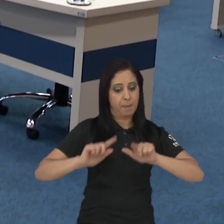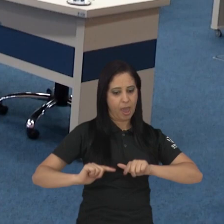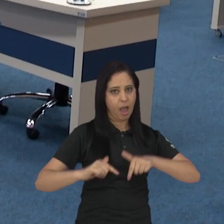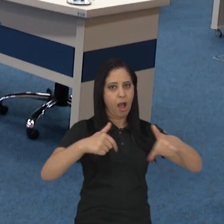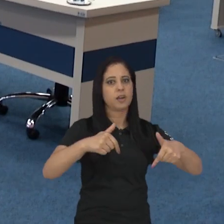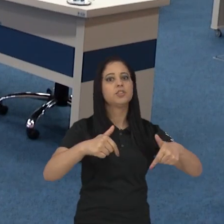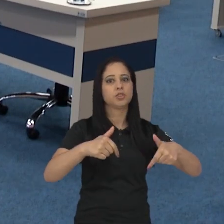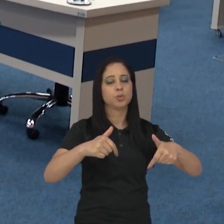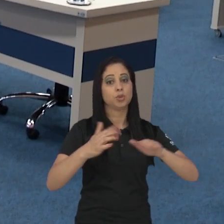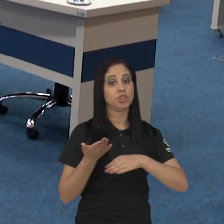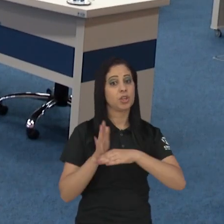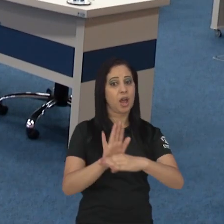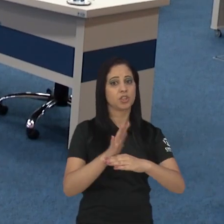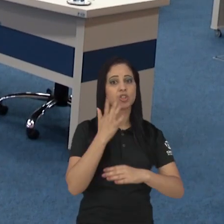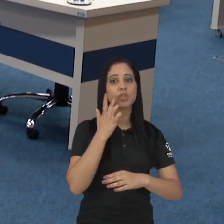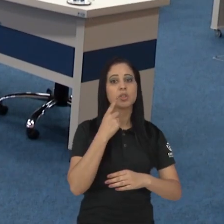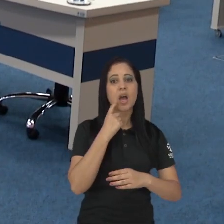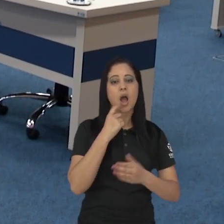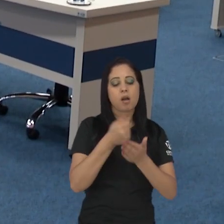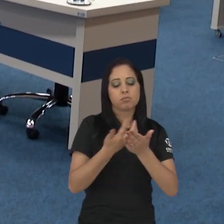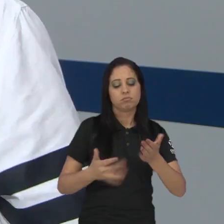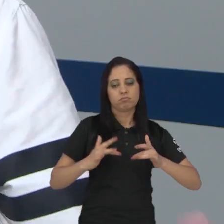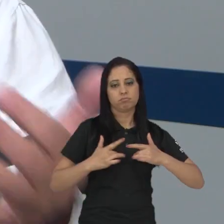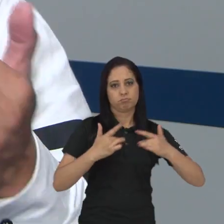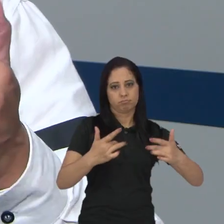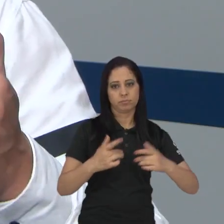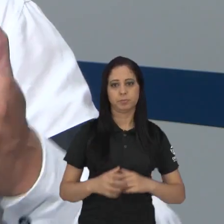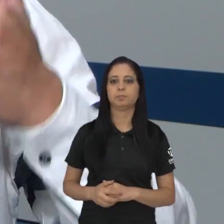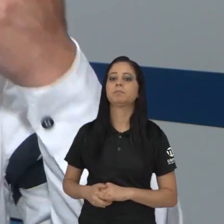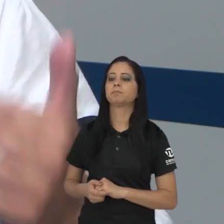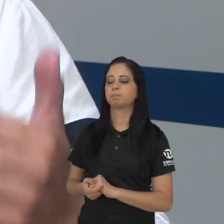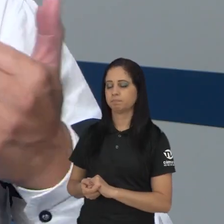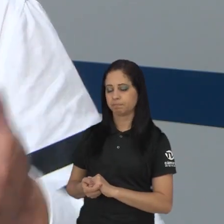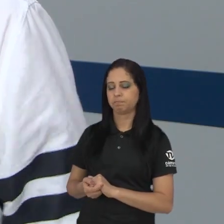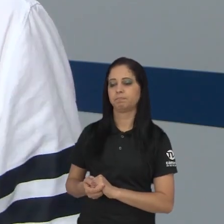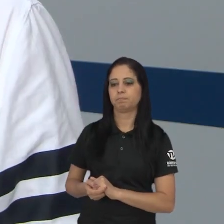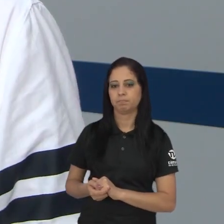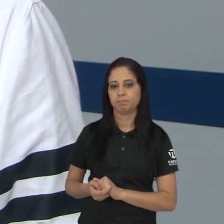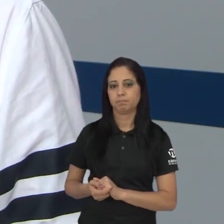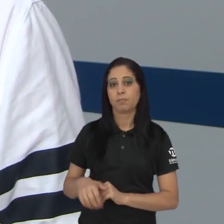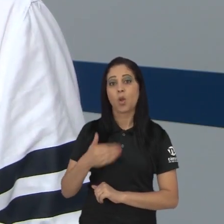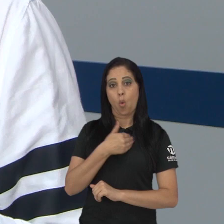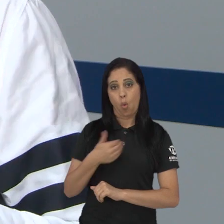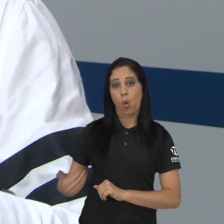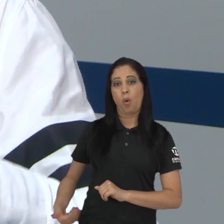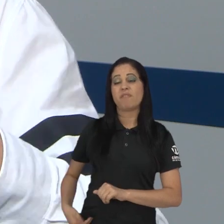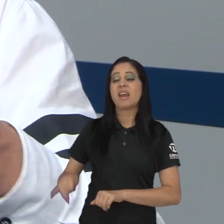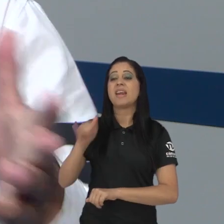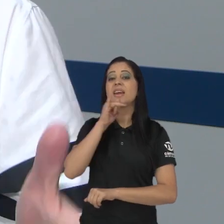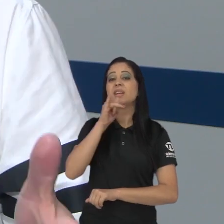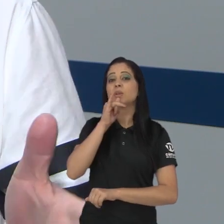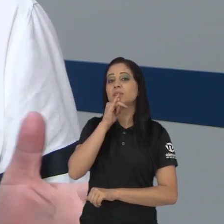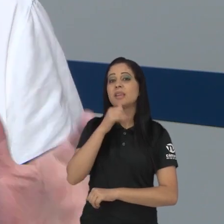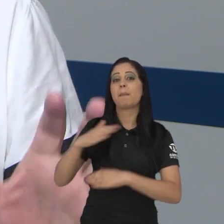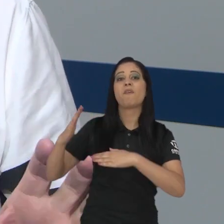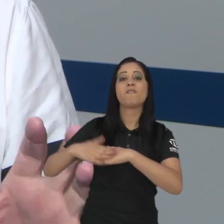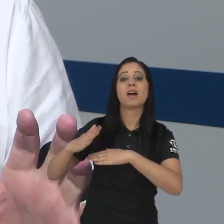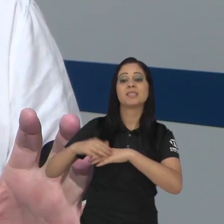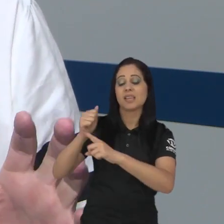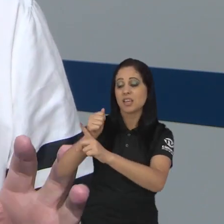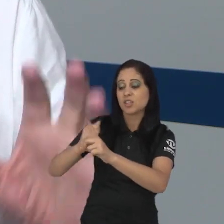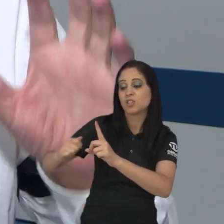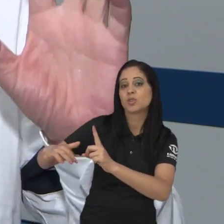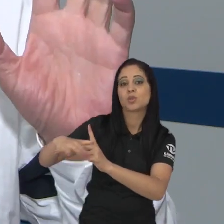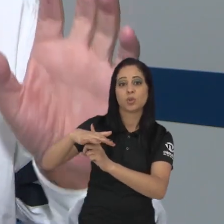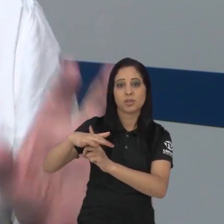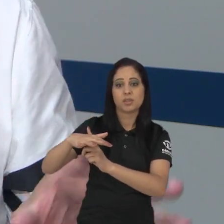com ações para facilitar a doação de sangue. O poder público poderia, por exemplo, fazer uma ação